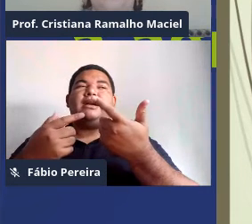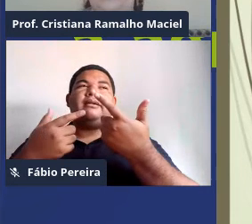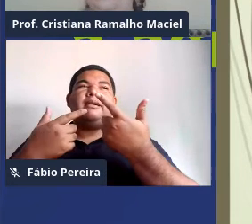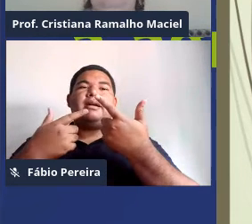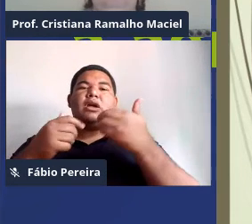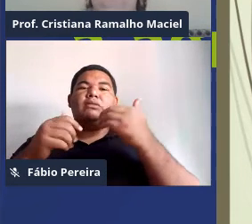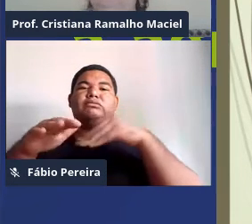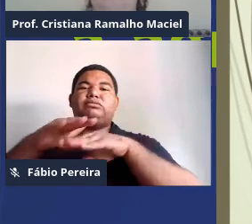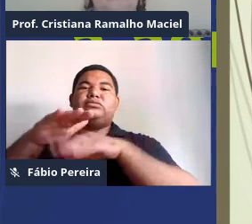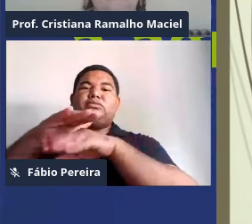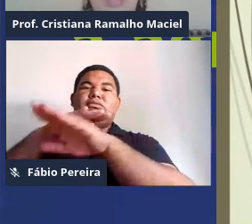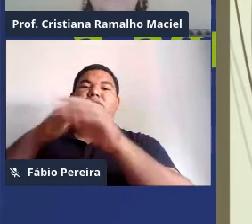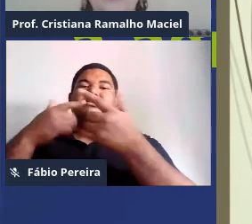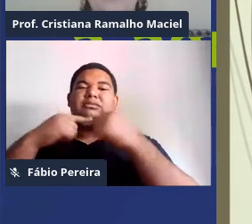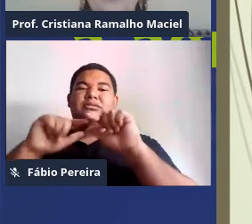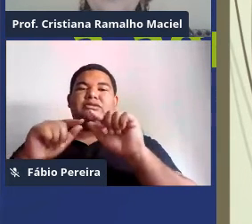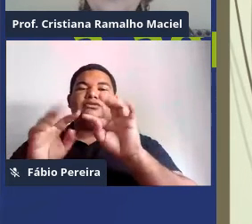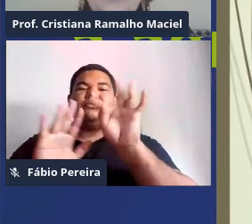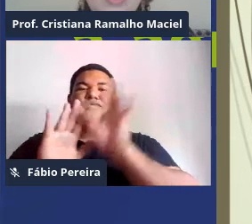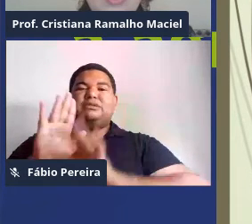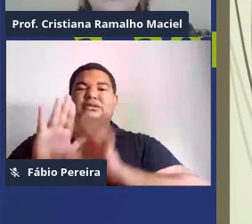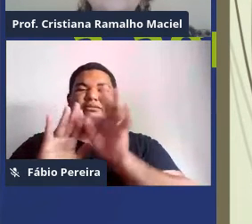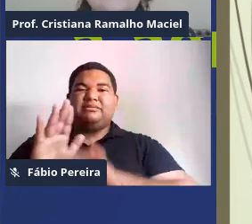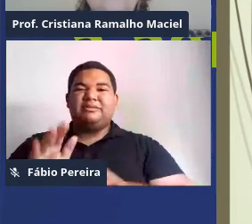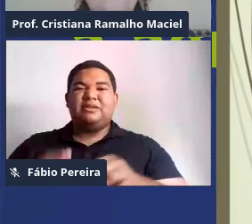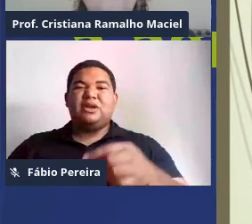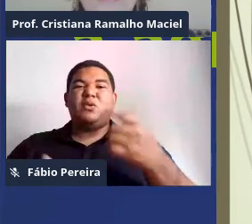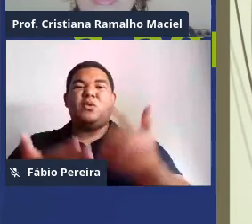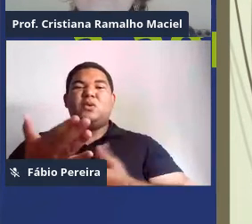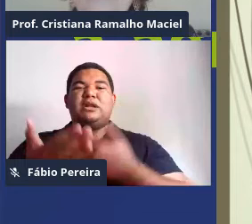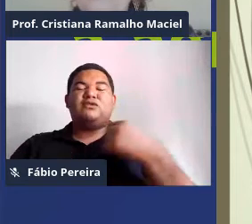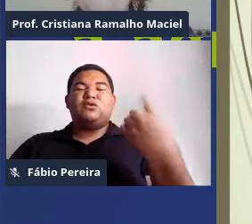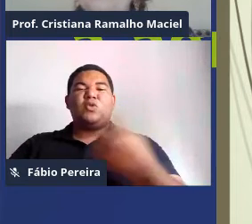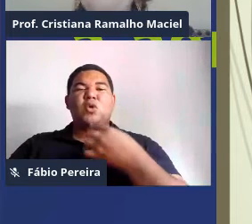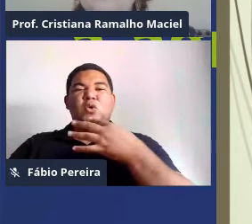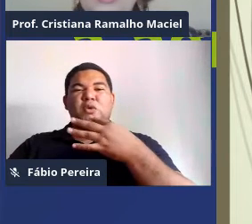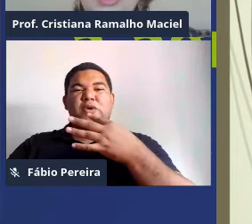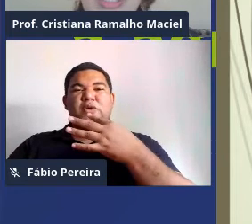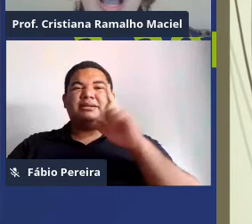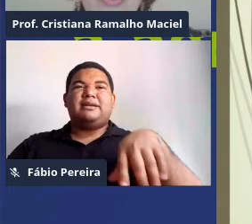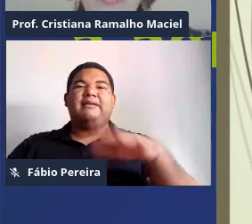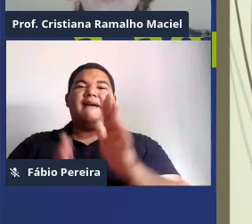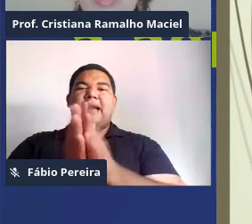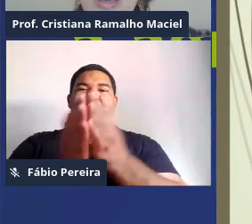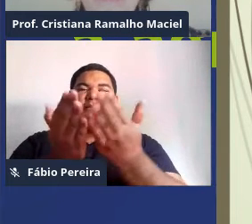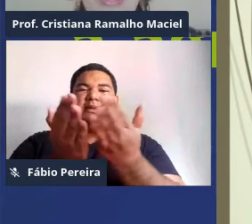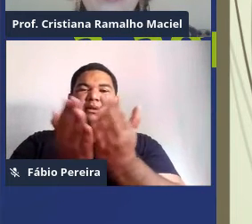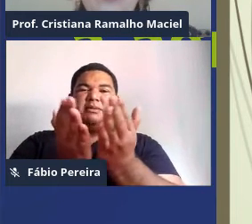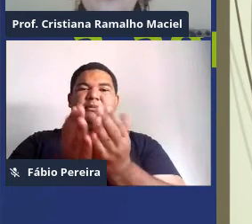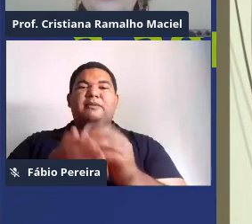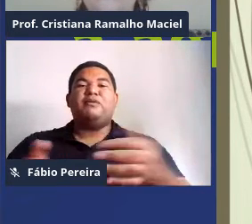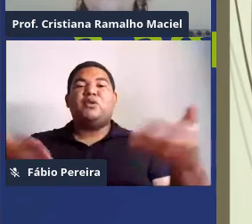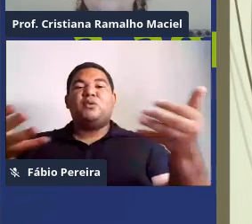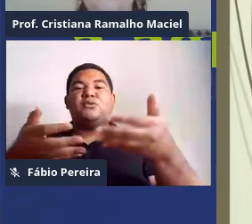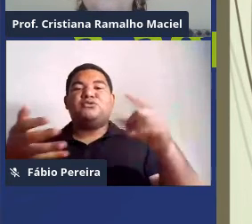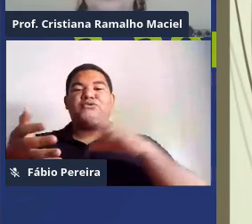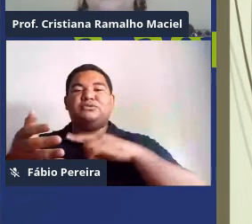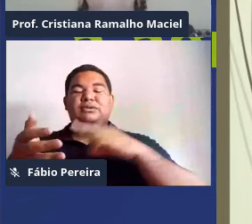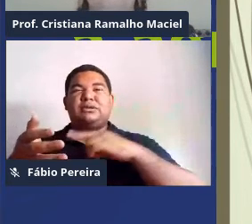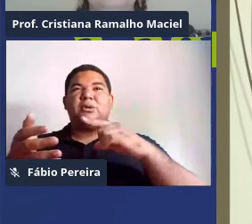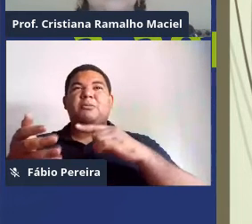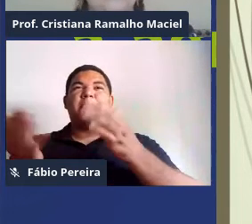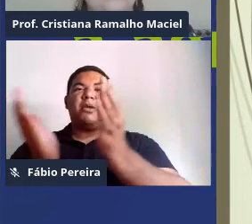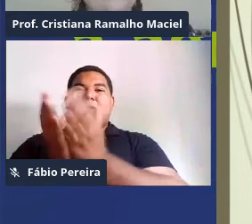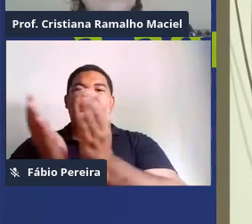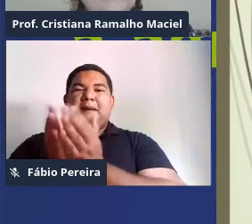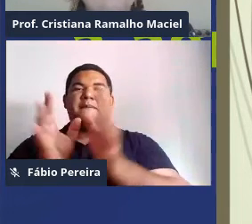que a gente conhece? A Bíblia. Se eu pegar uma Bíblia digital e abrir no computador,